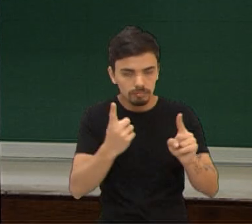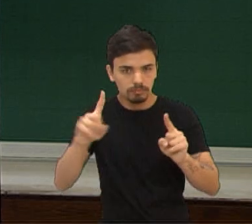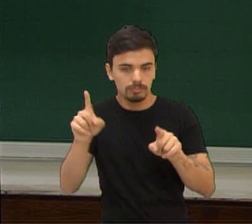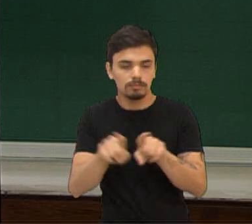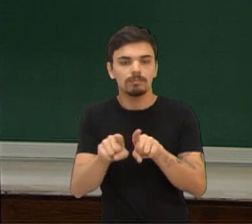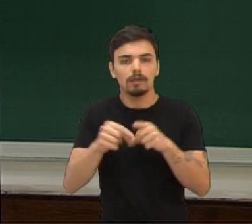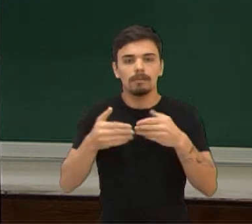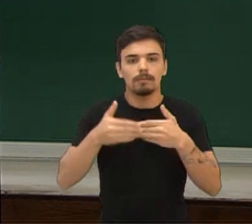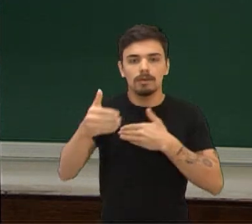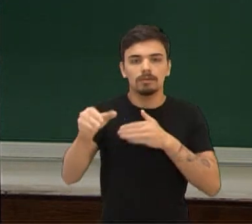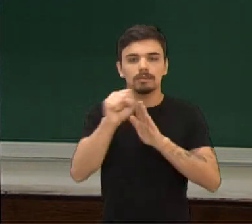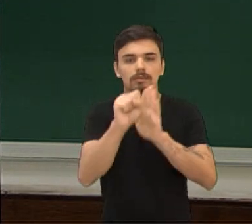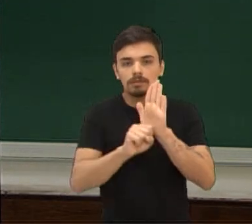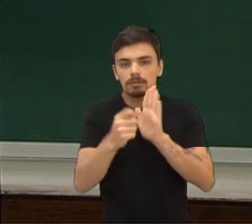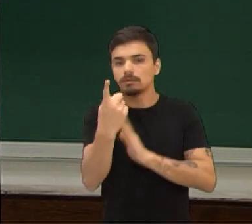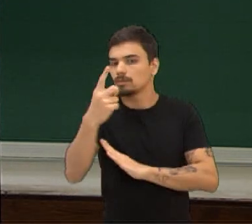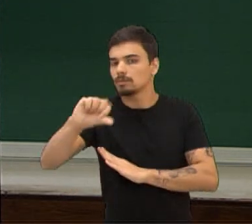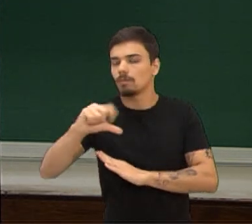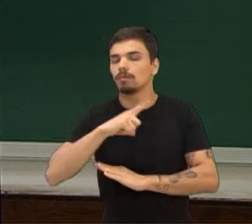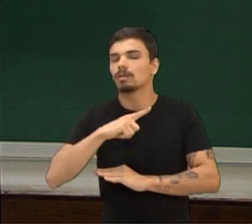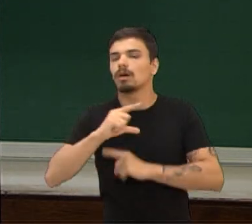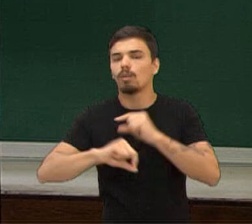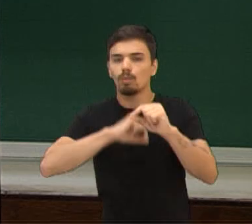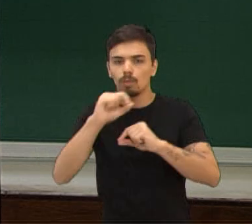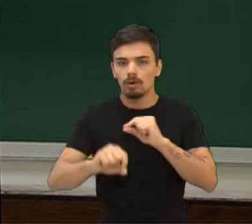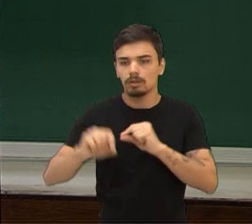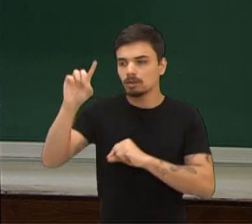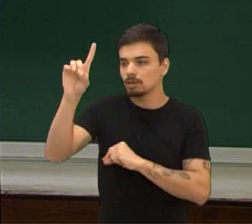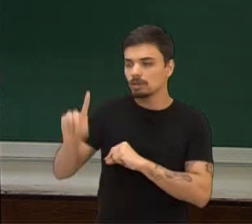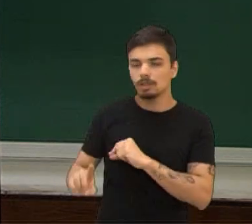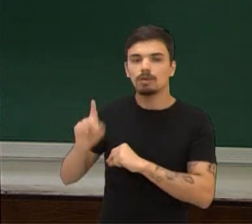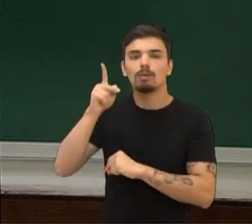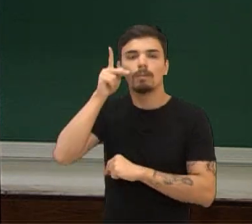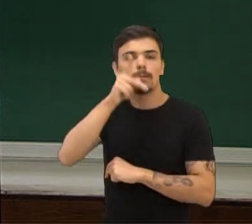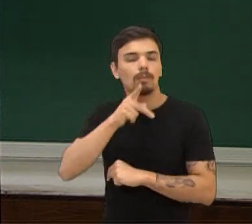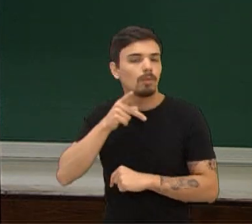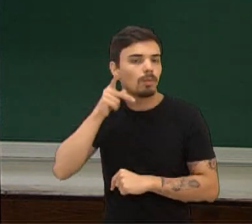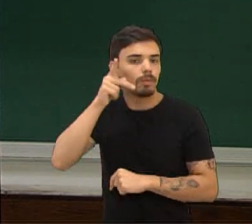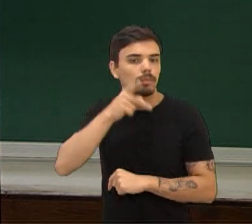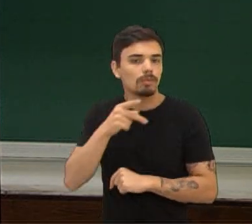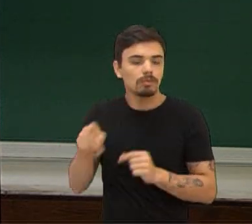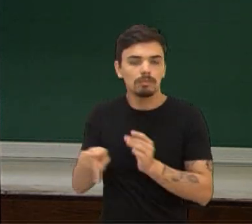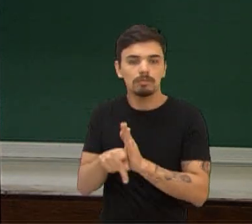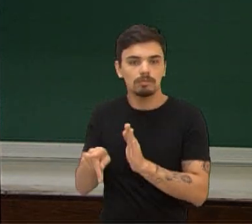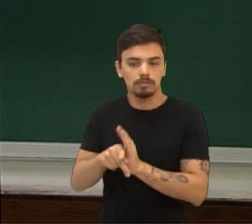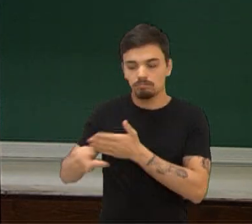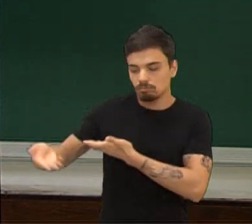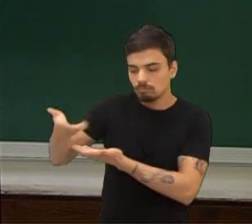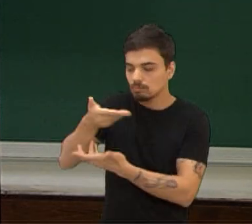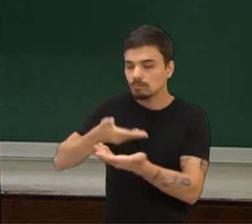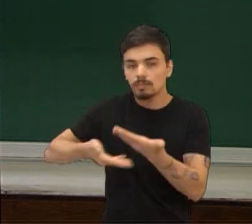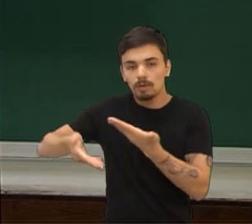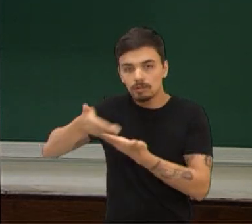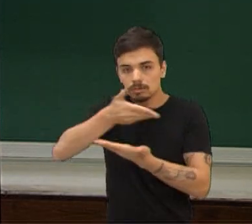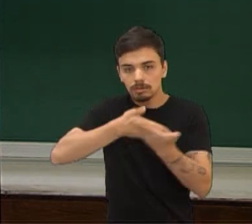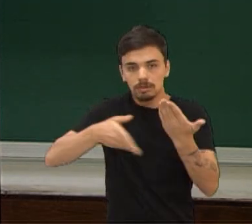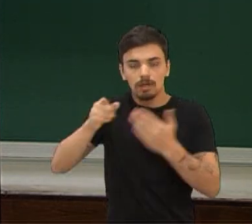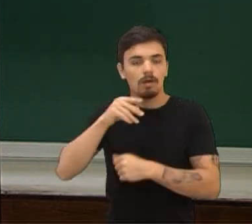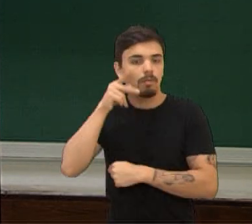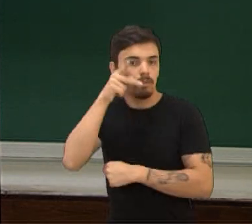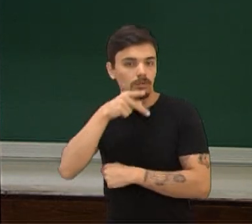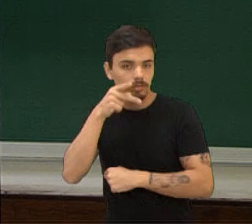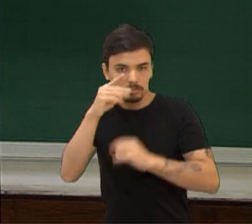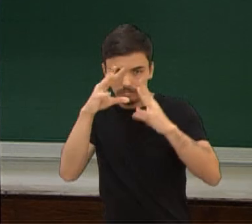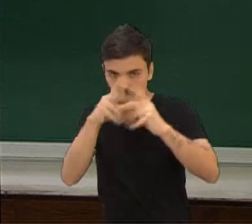deles, no século XIX, aparecem os direitos políticos, que são os direitos da participação